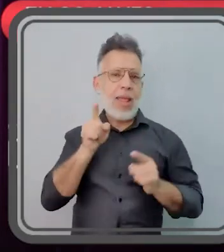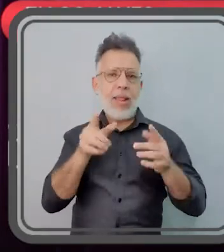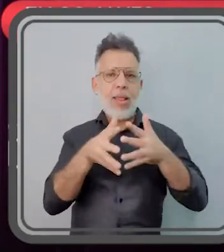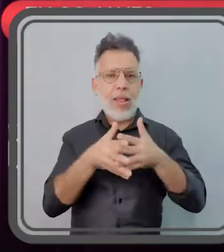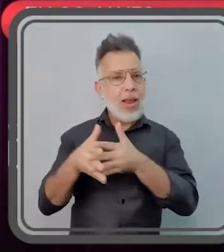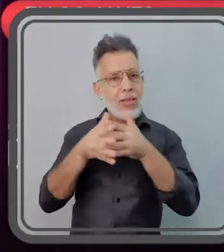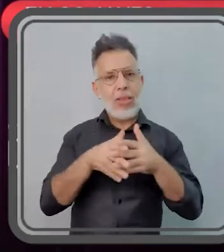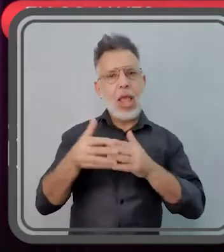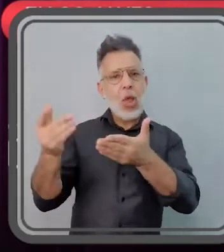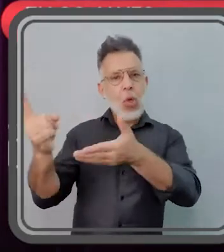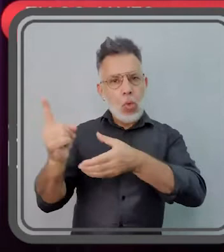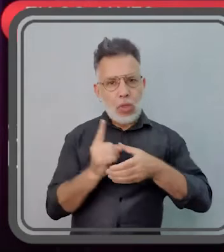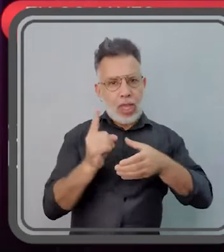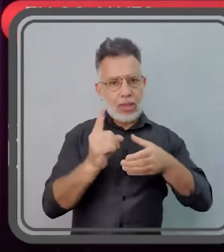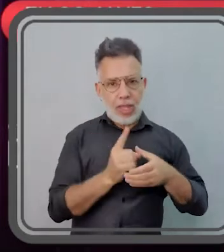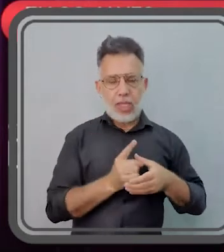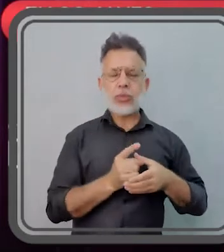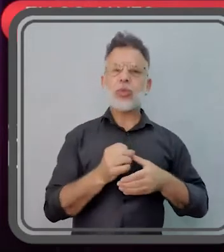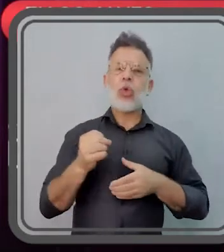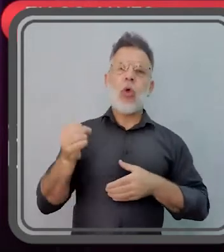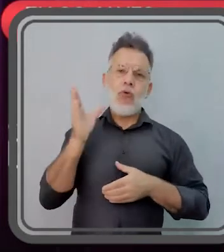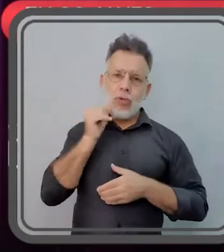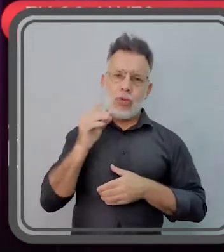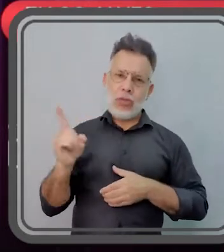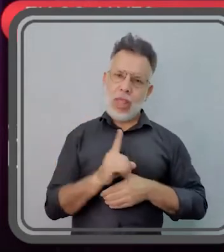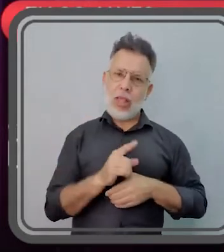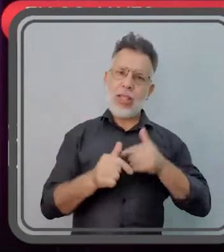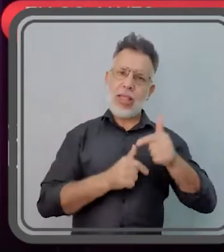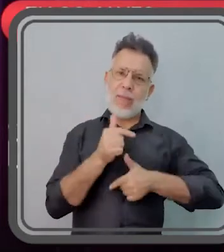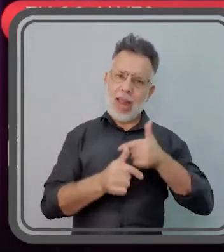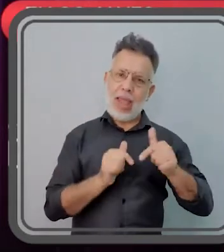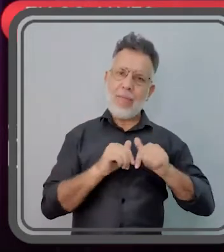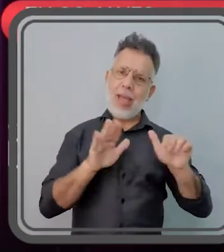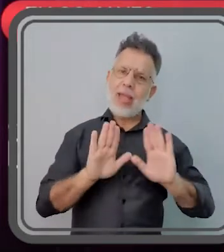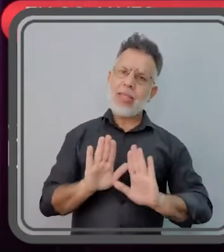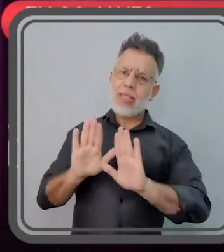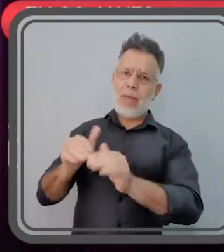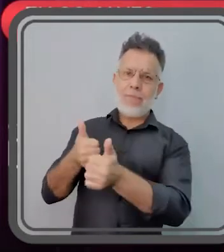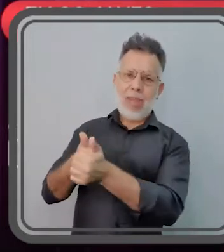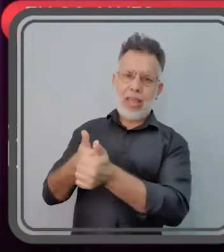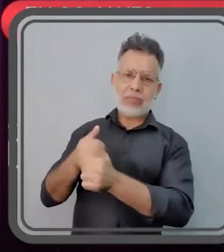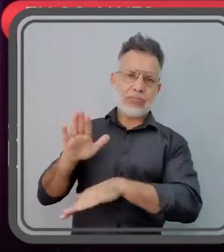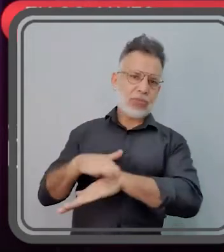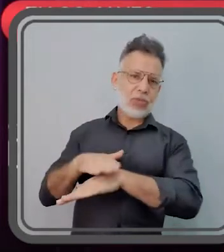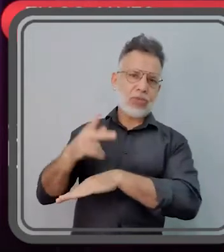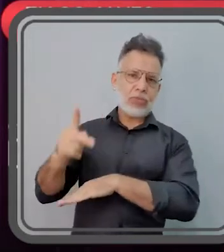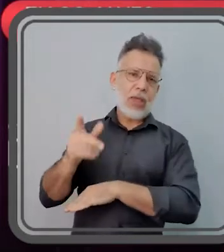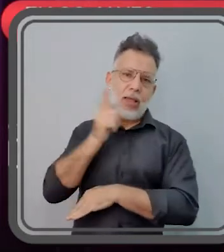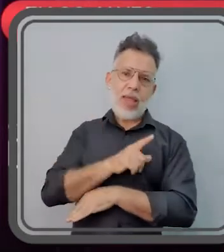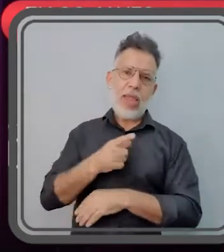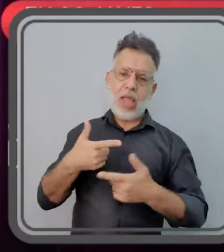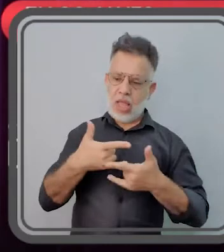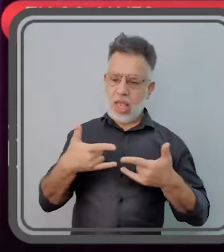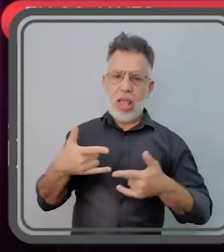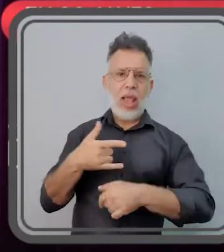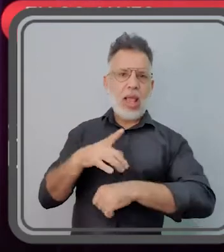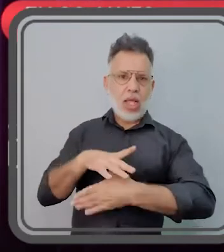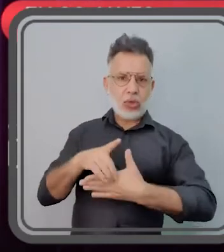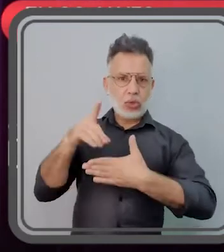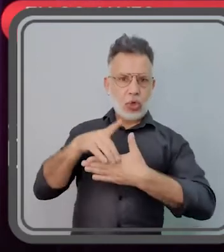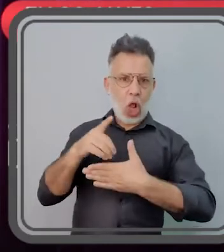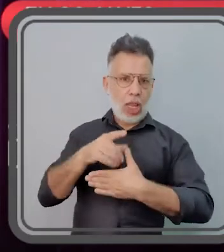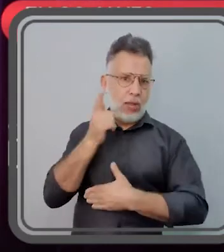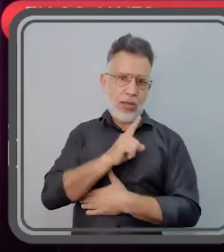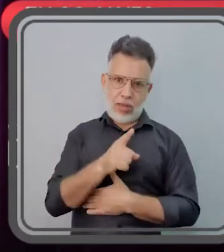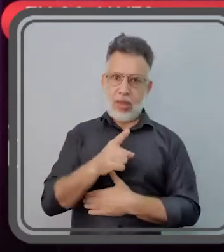esse talento offshore, né, o que chama de nearshore, de trabalhar mais ou menos perto do mesmo fuso horário, ganhando em dólar, ganhando em moeda forte, que acho que todo